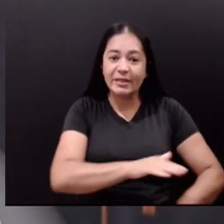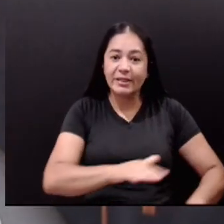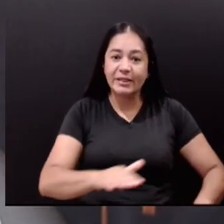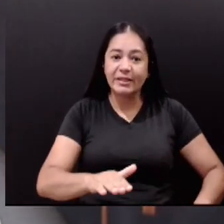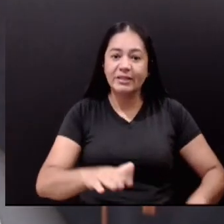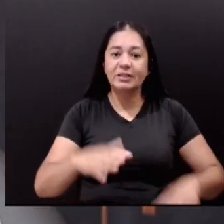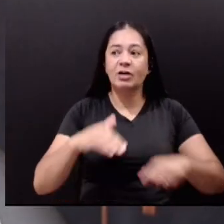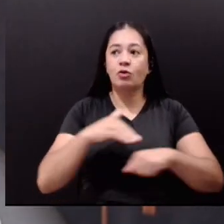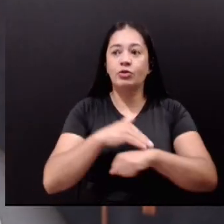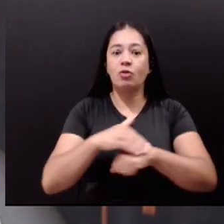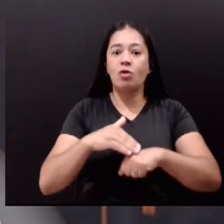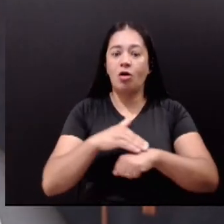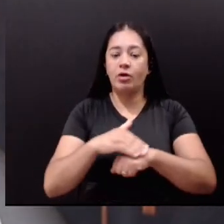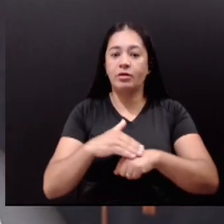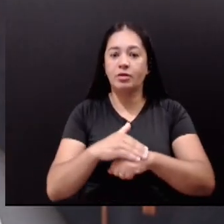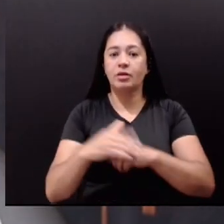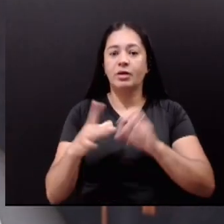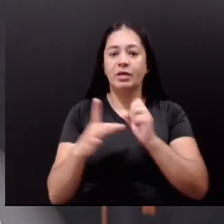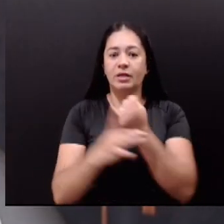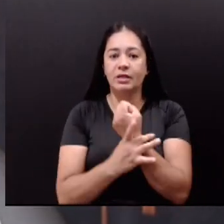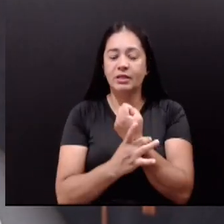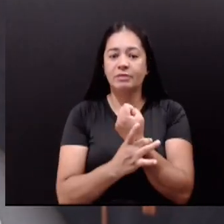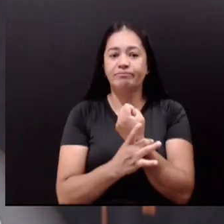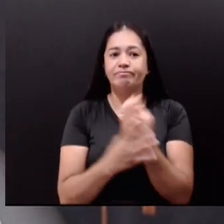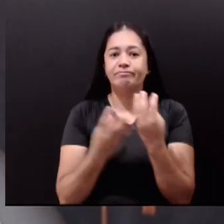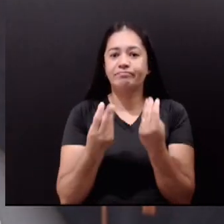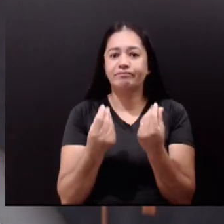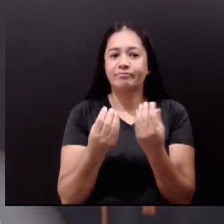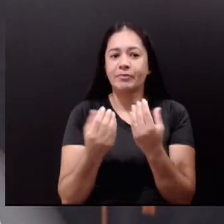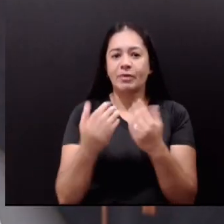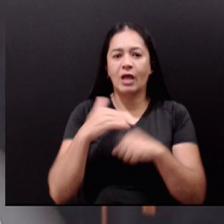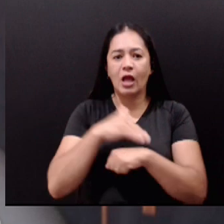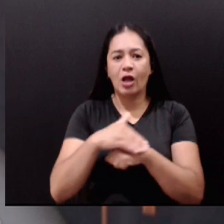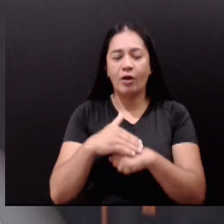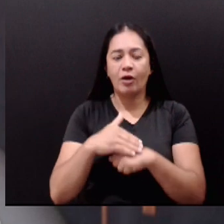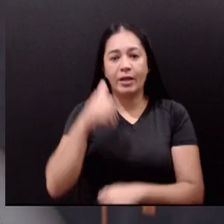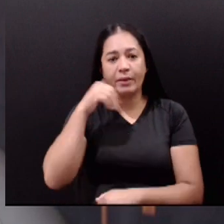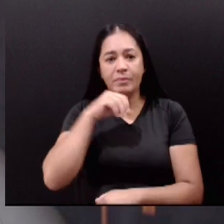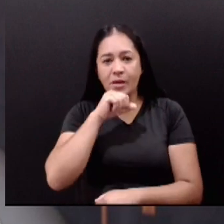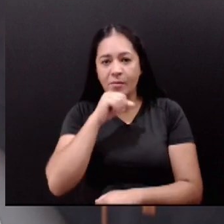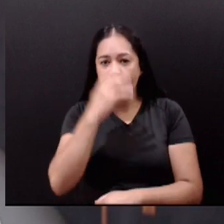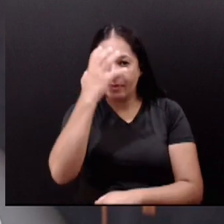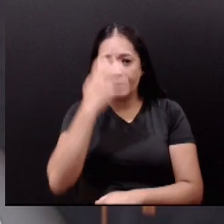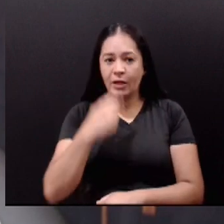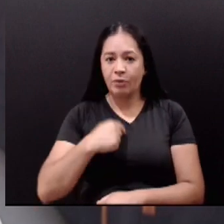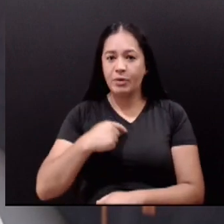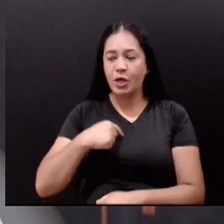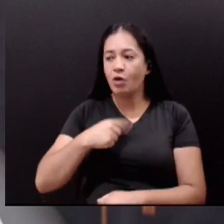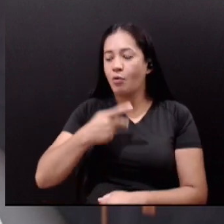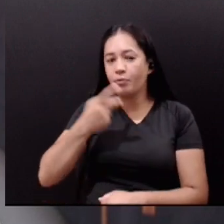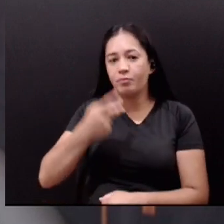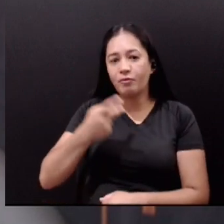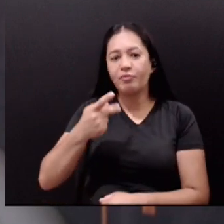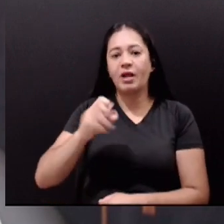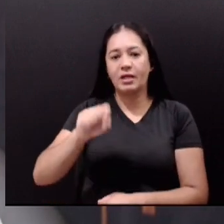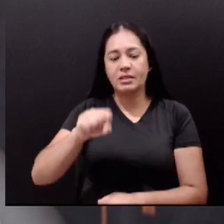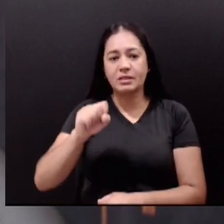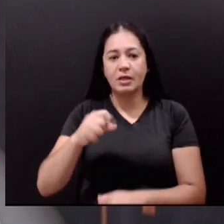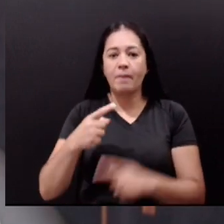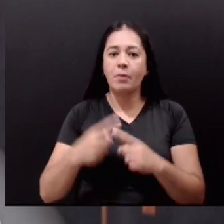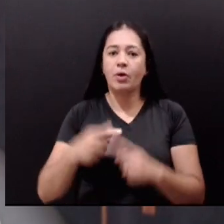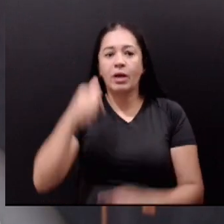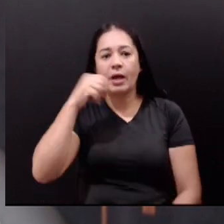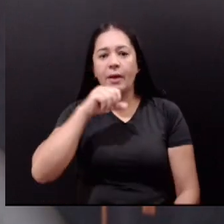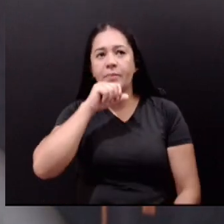segurança, essa diálogo aberto. Minha mãe vai brigar comigo, mas ainda assim eu vou falar, né, porque é minha mãe ou meu pai é